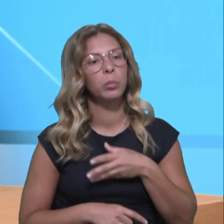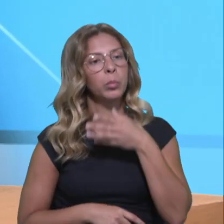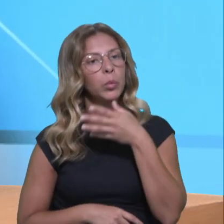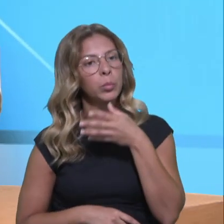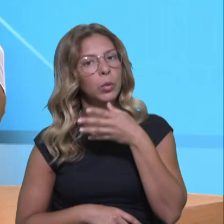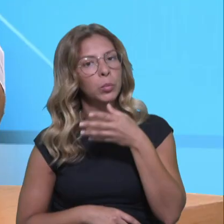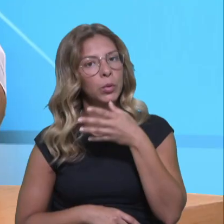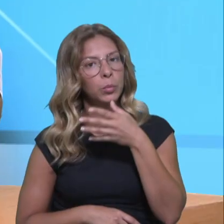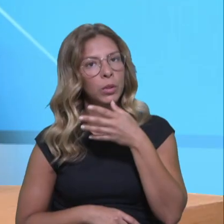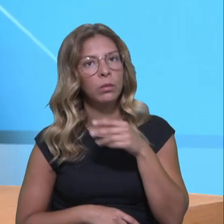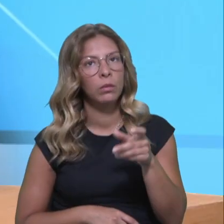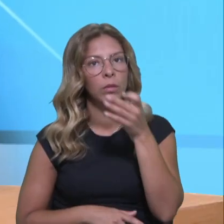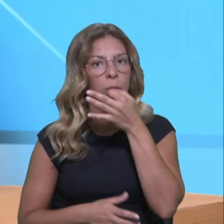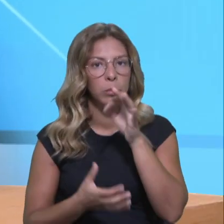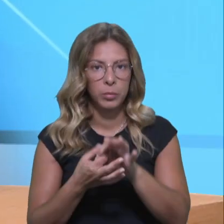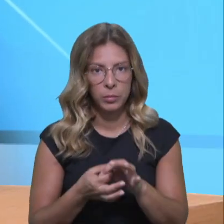falar de uma doutrina